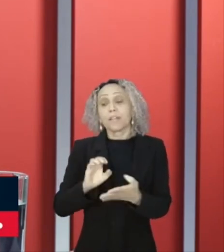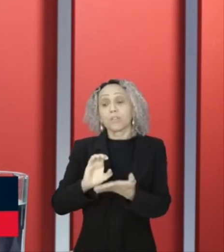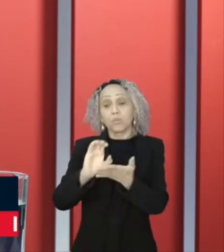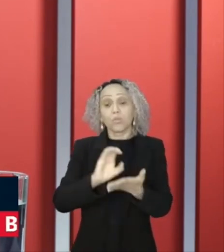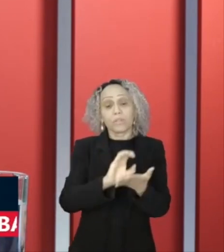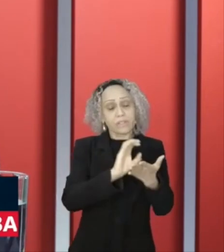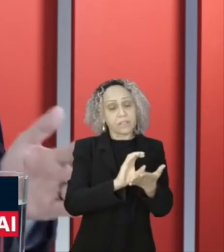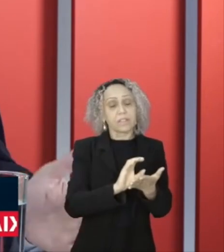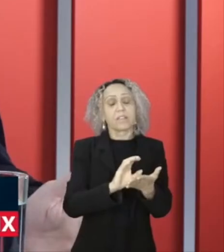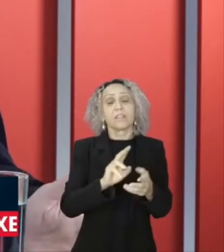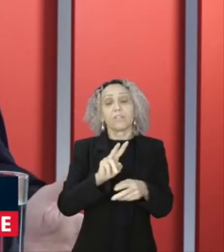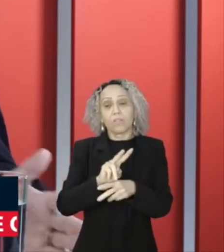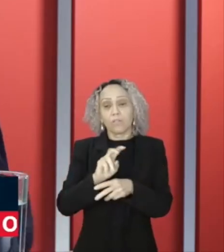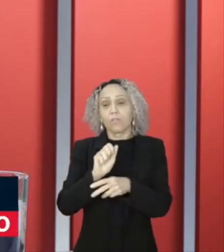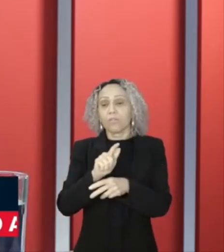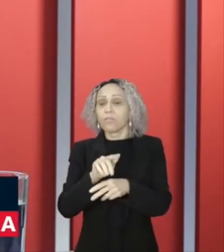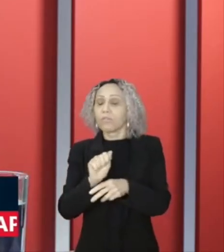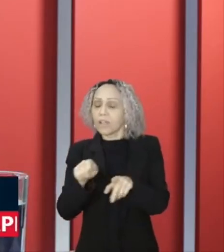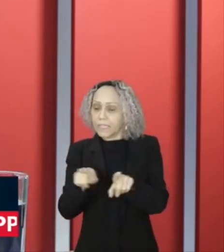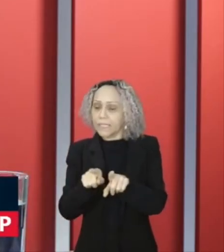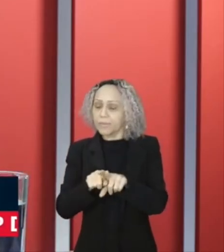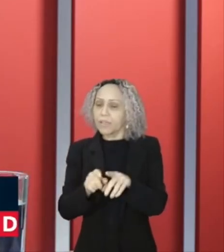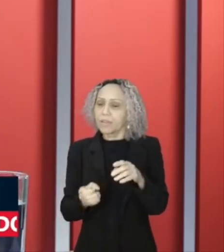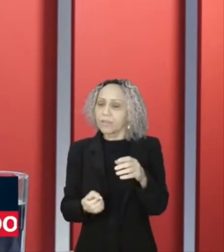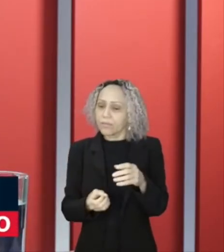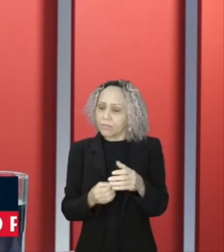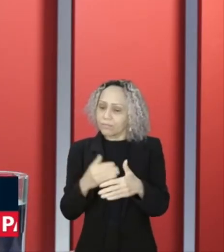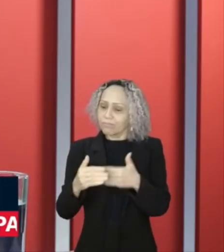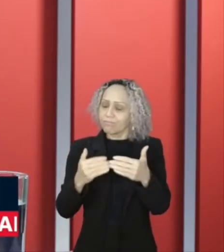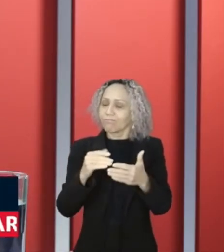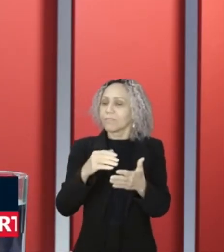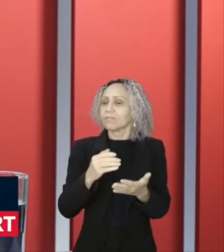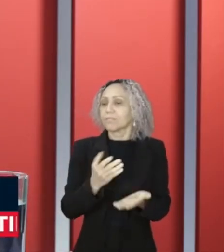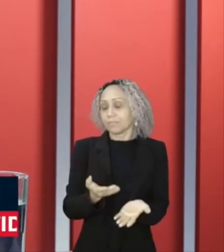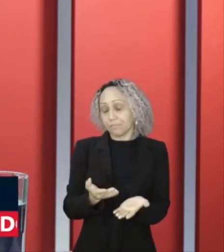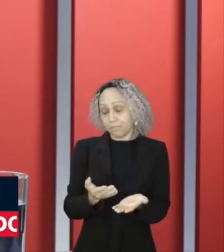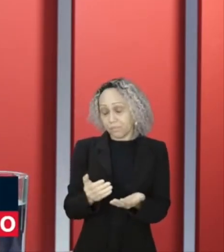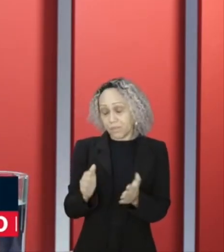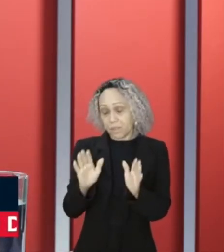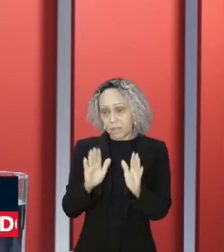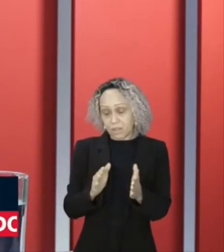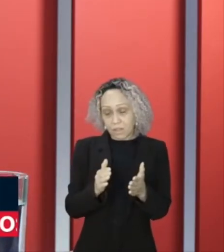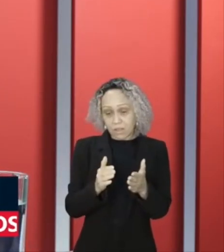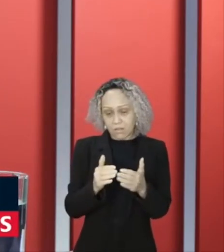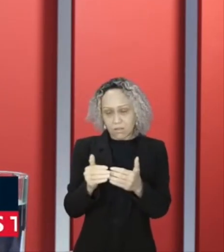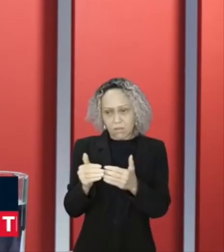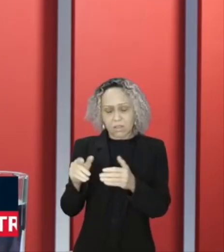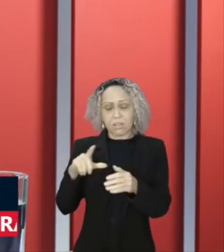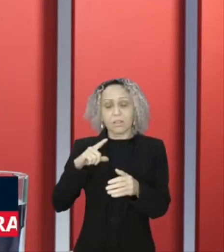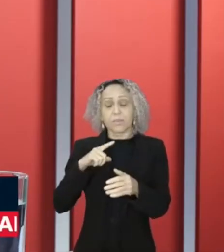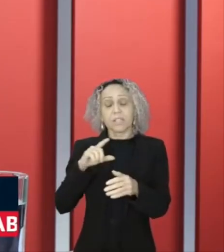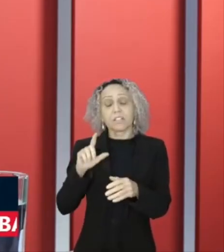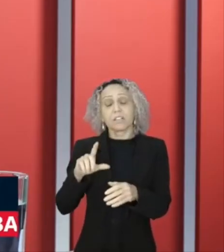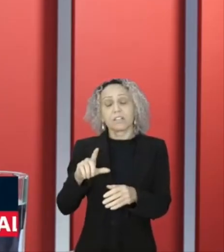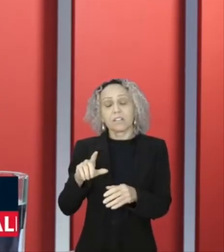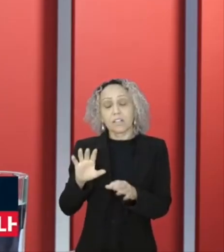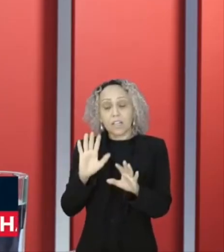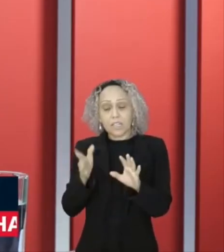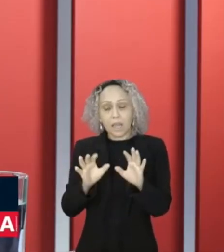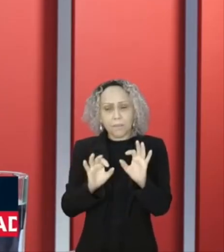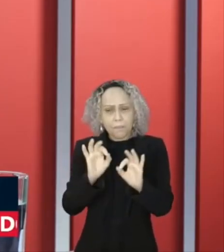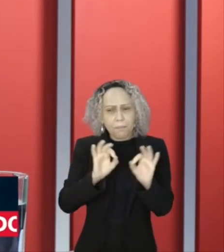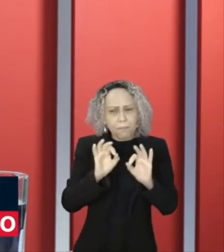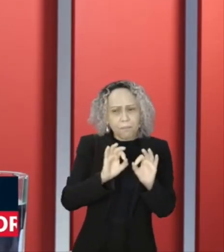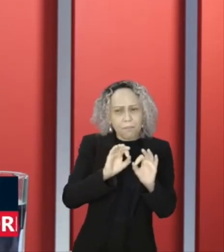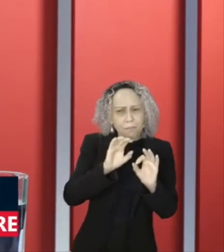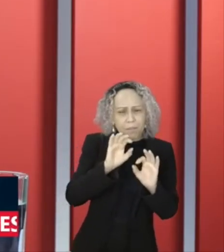previsão, no período de um ano, para a realização de 15 conferências nacionais. Então, esse processo de retomada